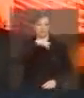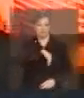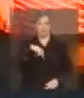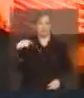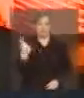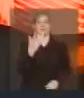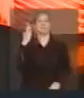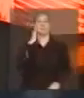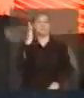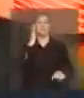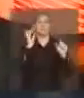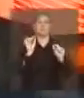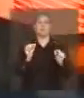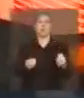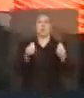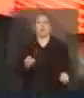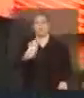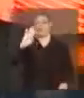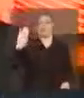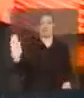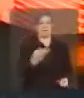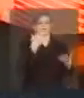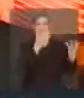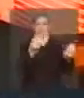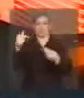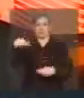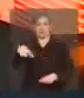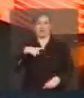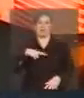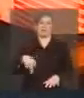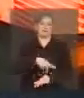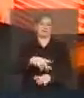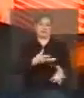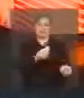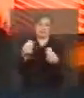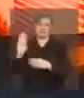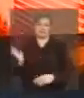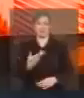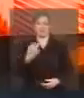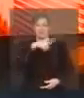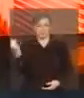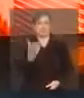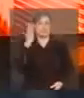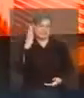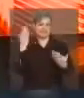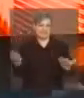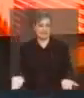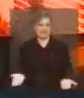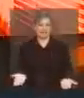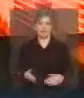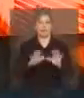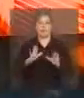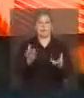todo mundo sabe da hipocrisia que reina nesse país. Todo mundo sabe. Mas muitas